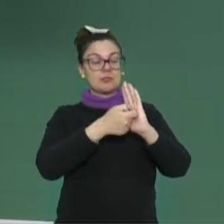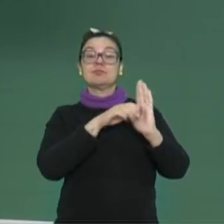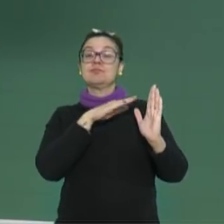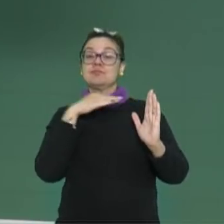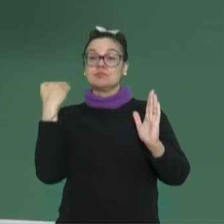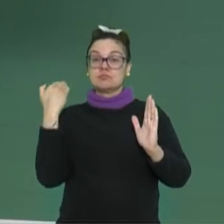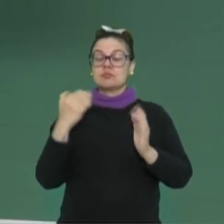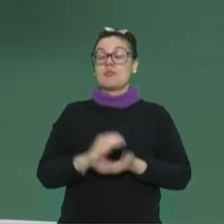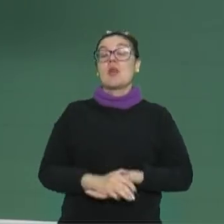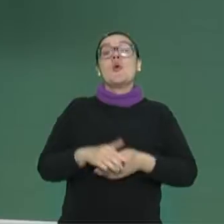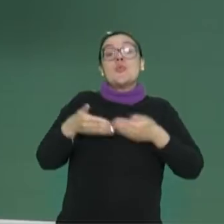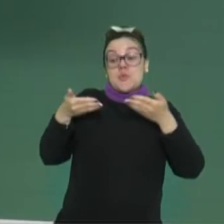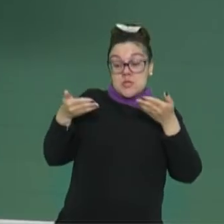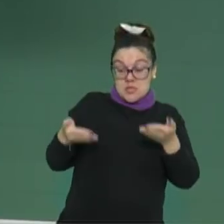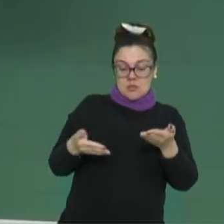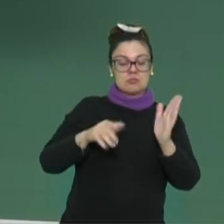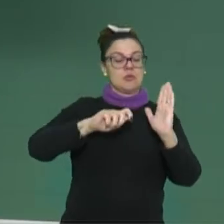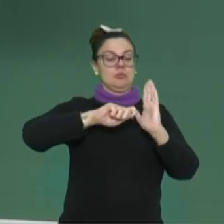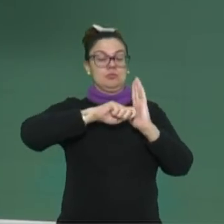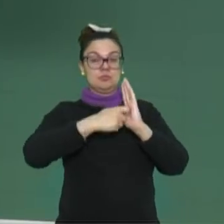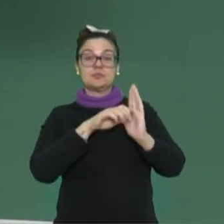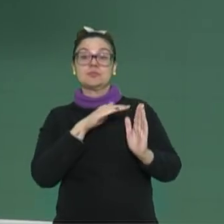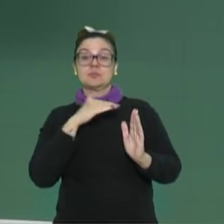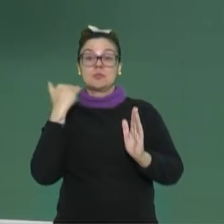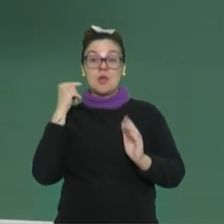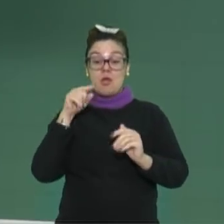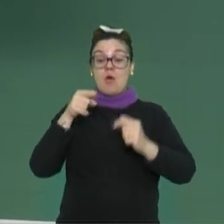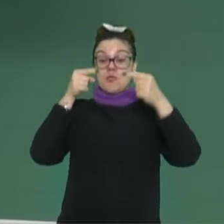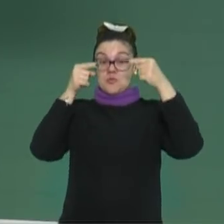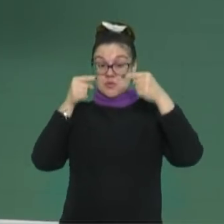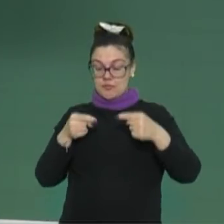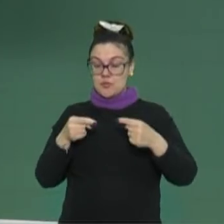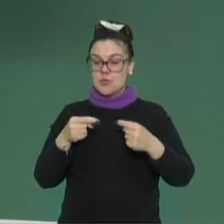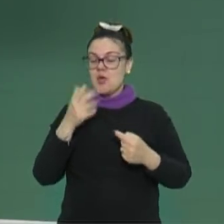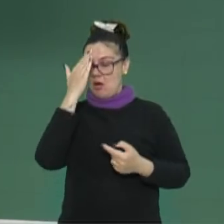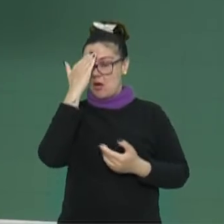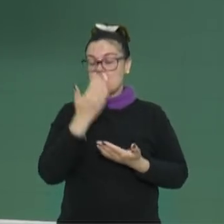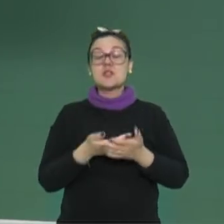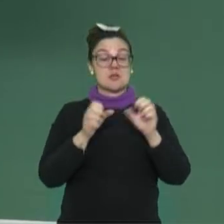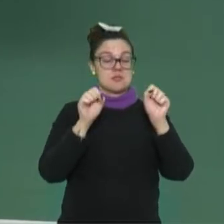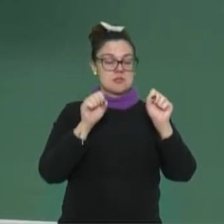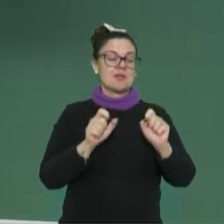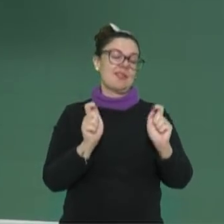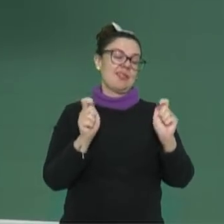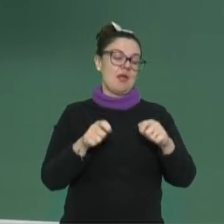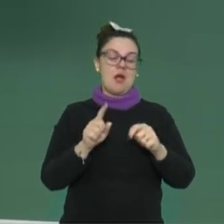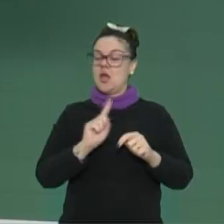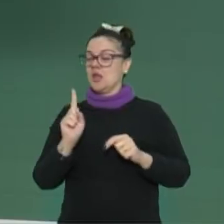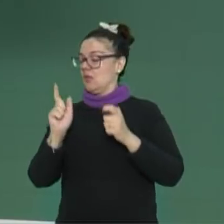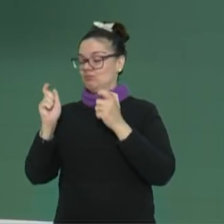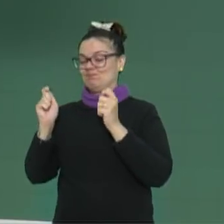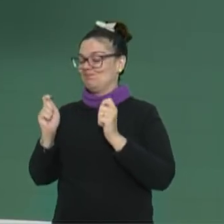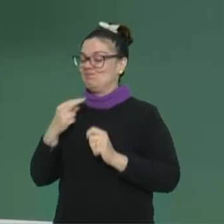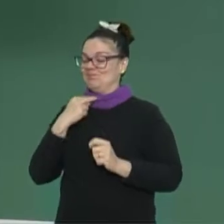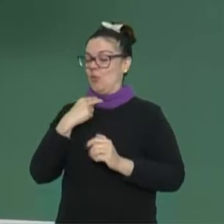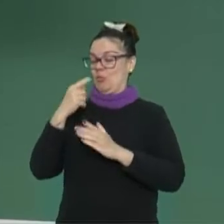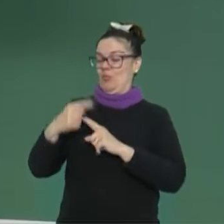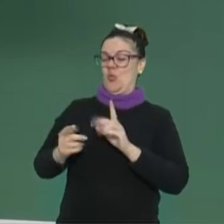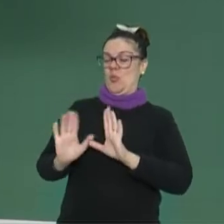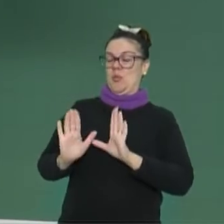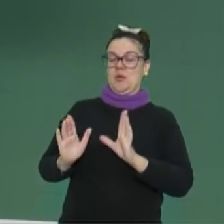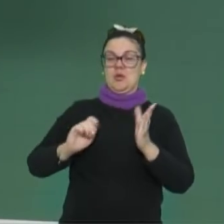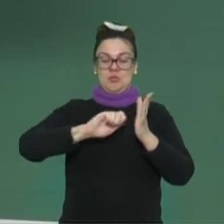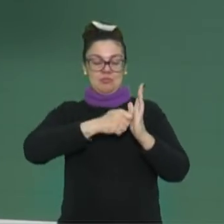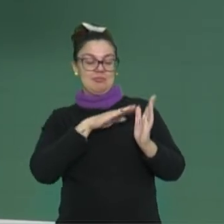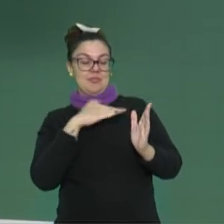é um desafio a ser pensado. Tem pessoas que acreditam que sim, tem pessoas que acreditam que não. Você, o que você acredita, né? Então